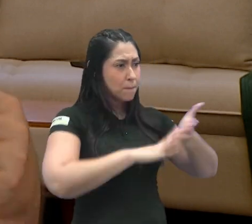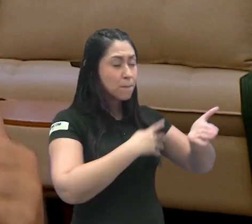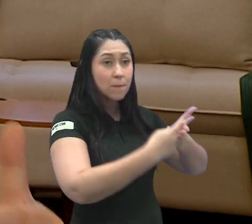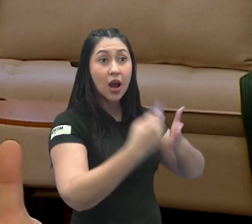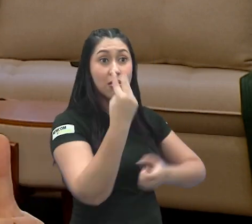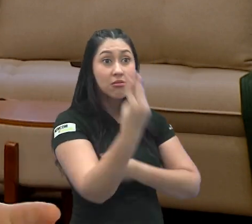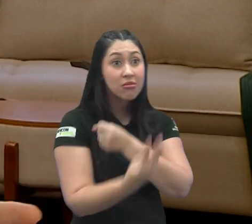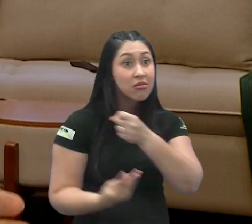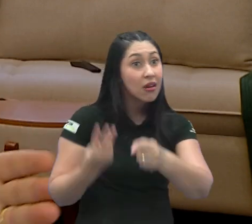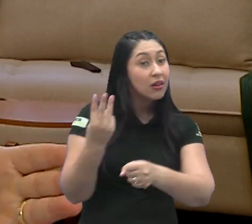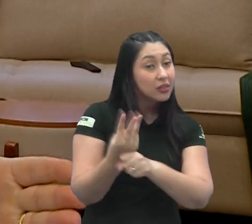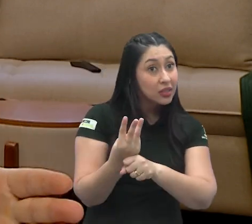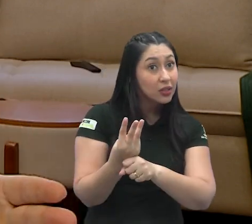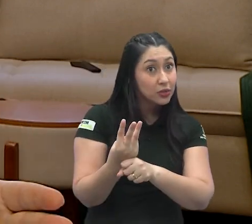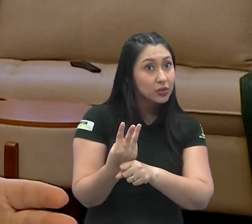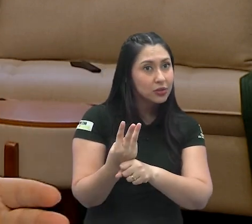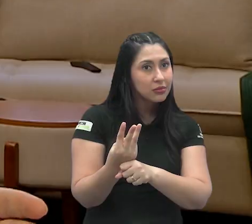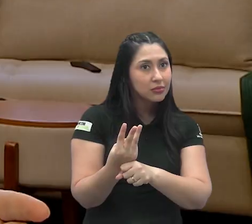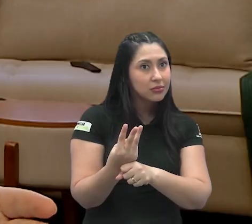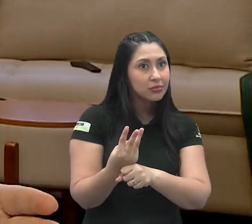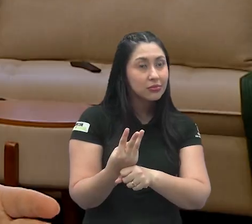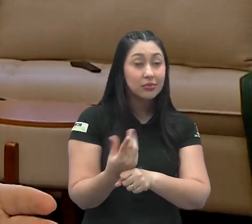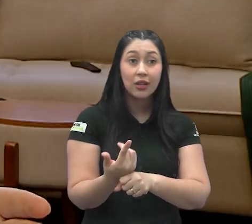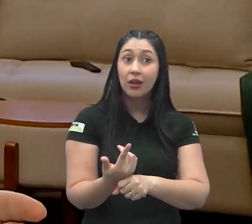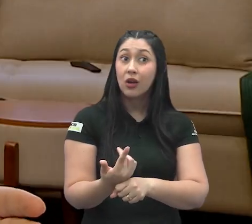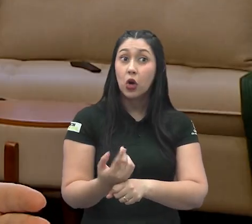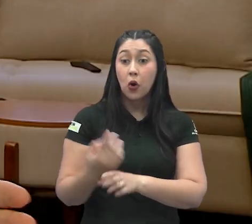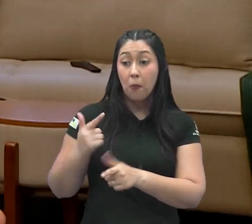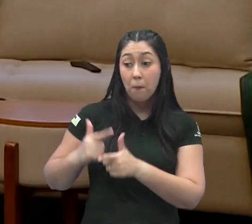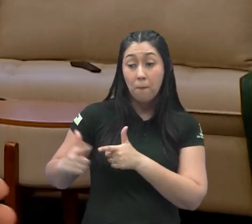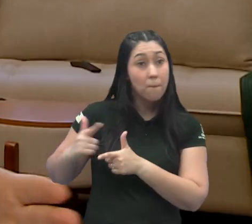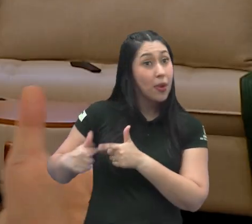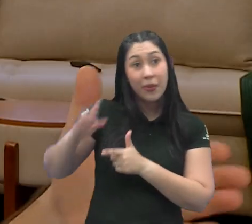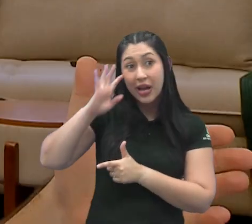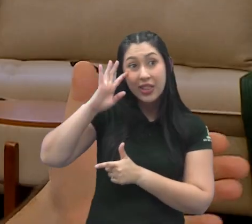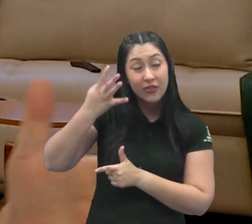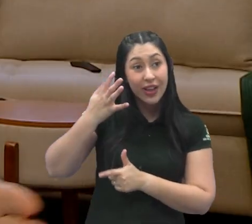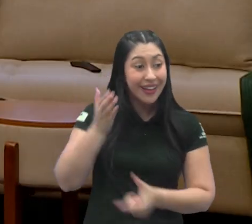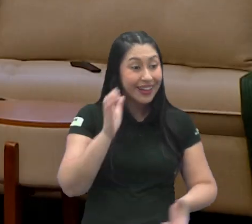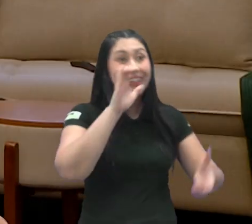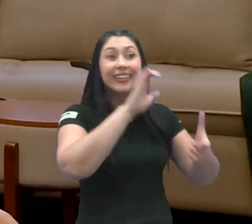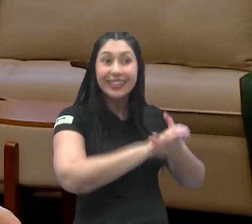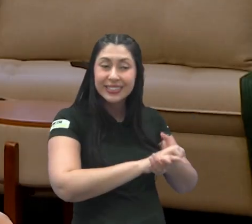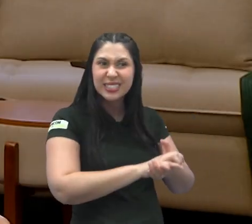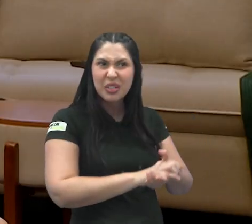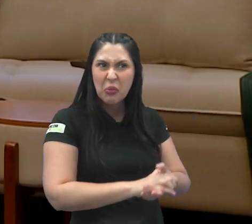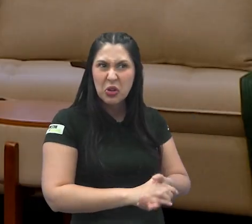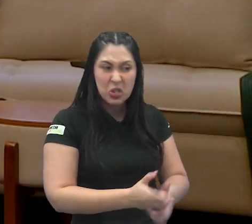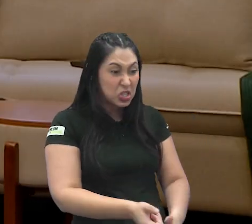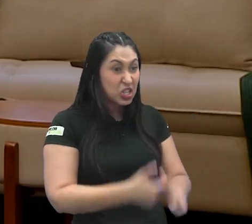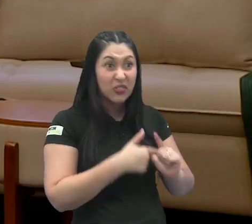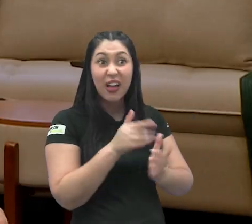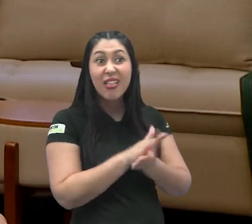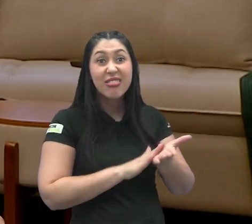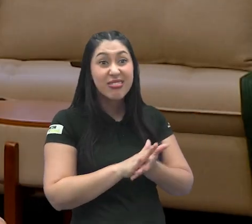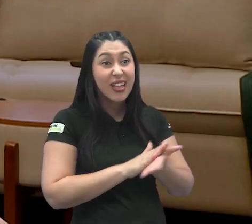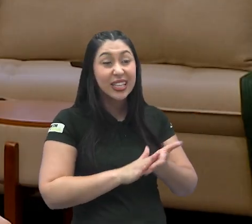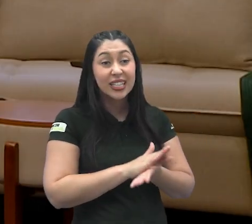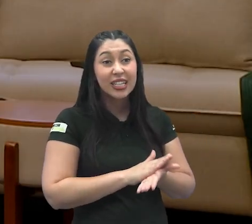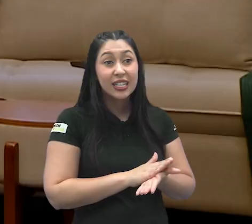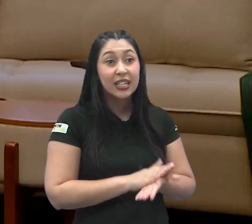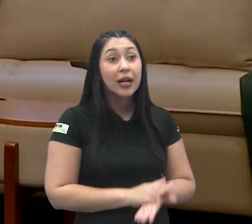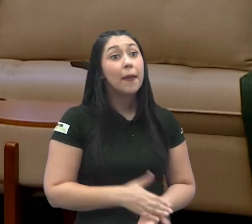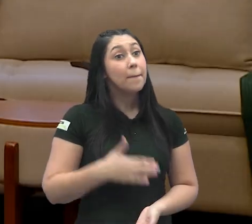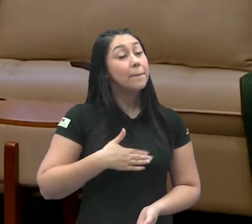que nós começamos a planilhar em 3 anos, durante o namoro e até o casamento, eu resolvi todos os meus problemas, casamos sem dívida nenhuma.